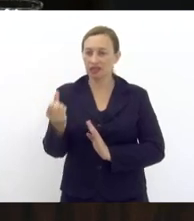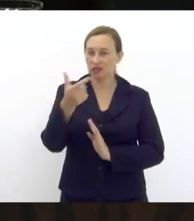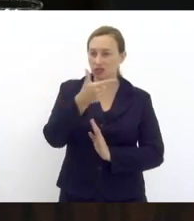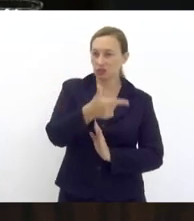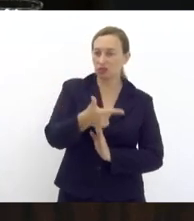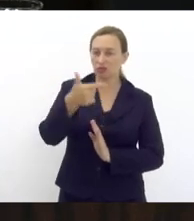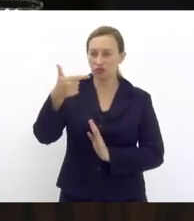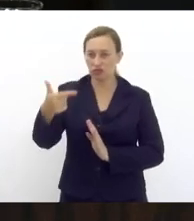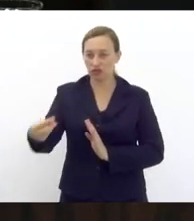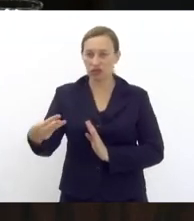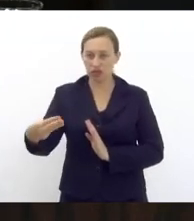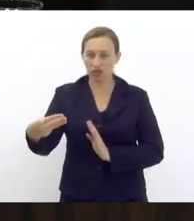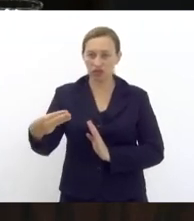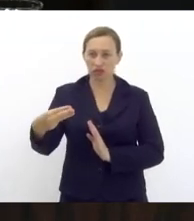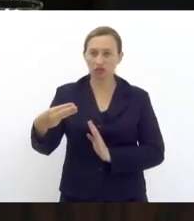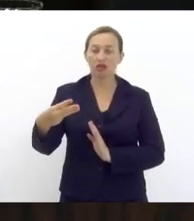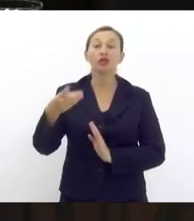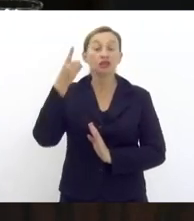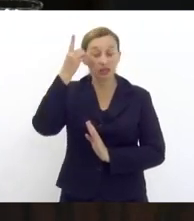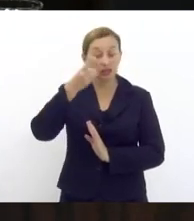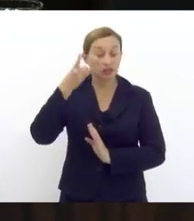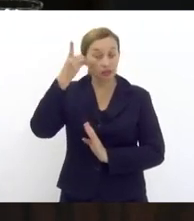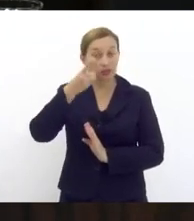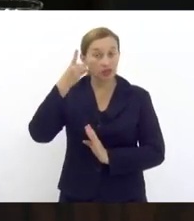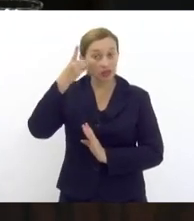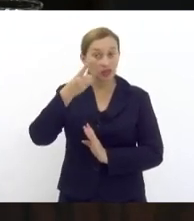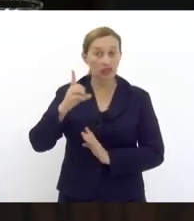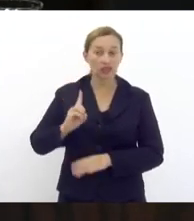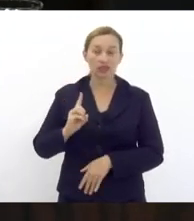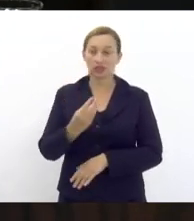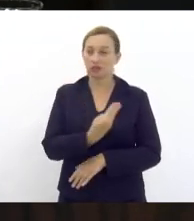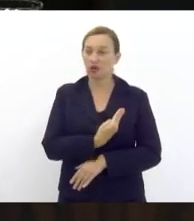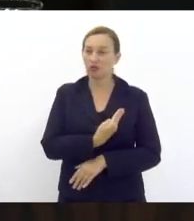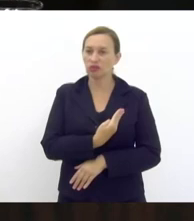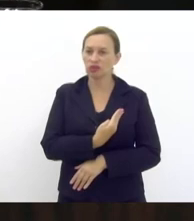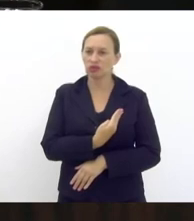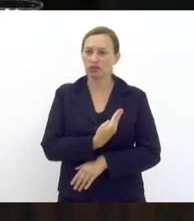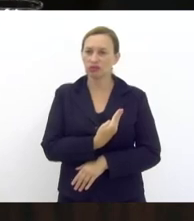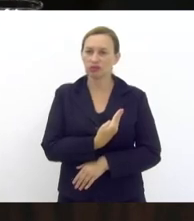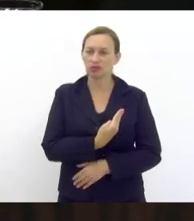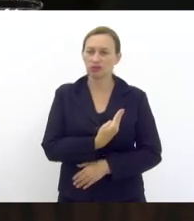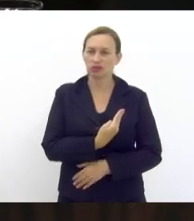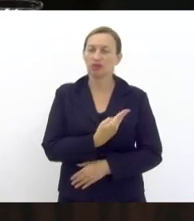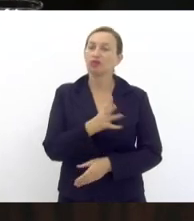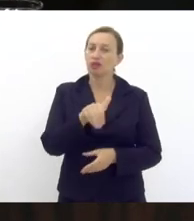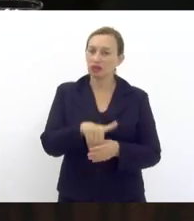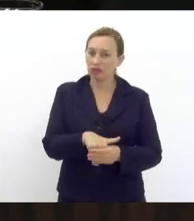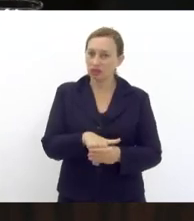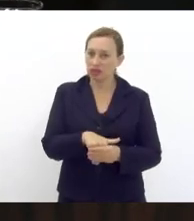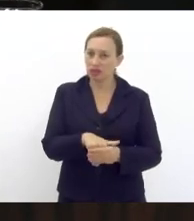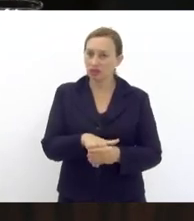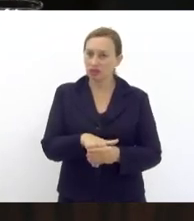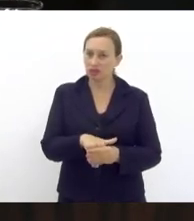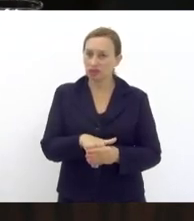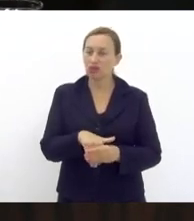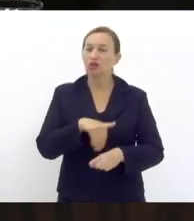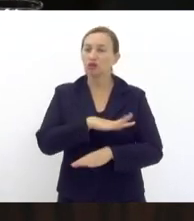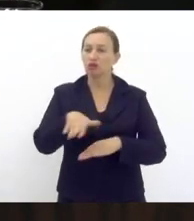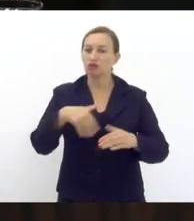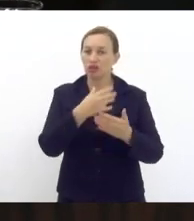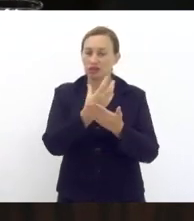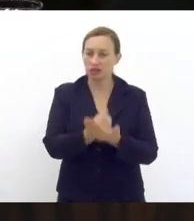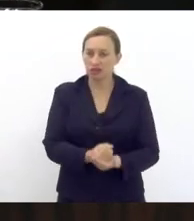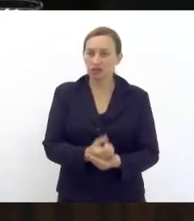376/2023 da nossa nobre deputada Dani Balbi. Em votação. Senhores que